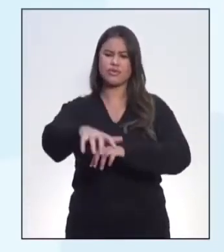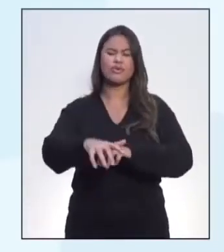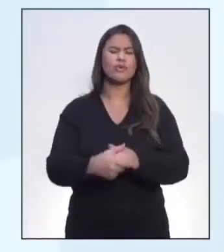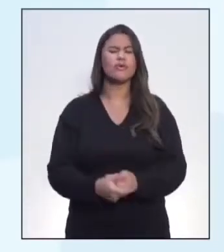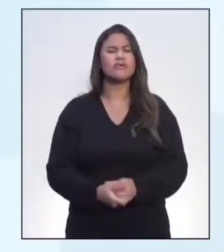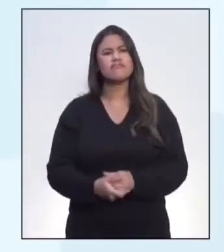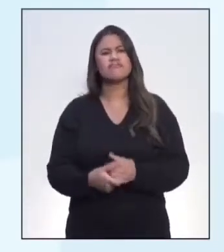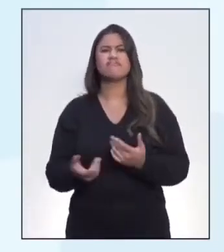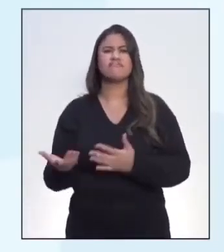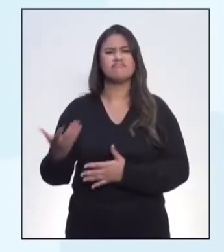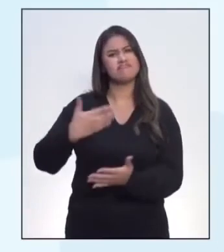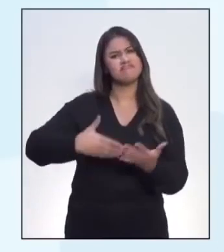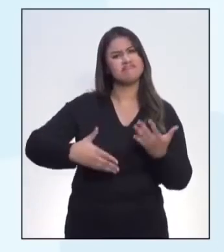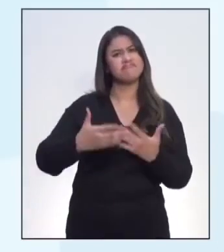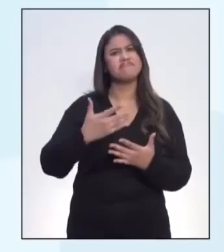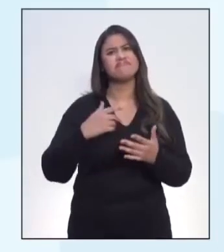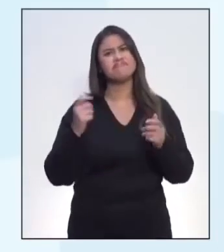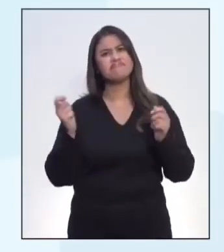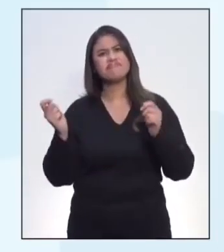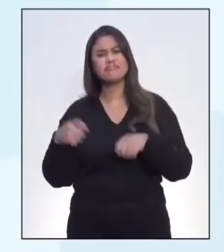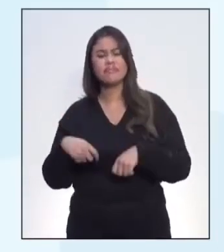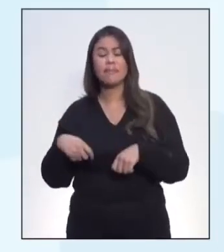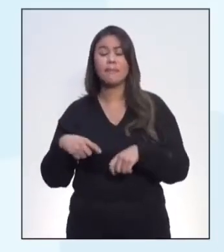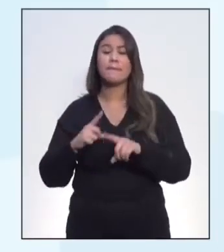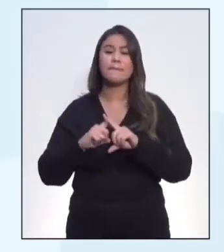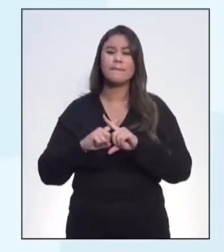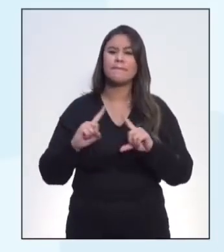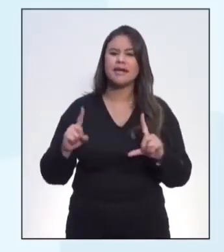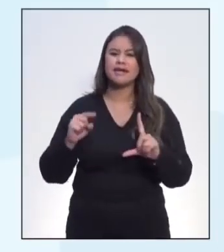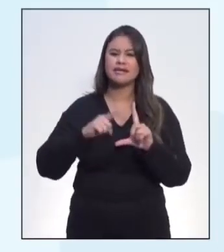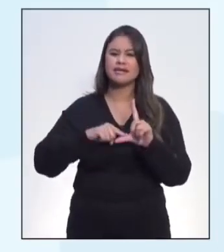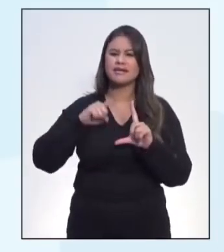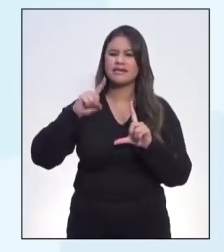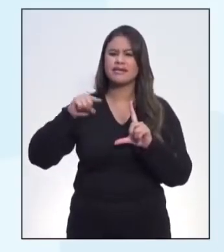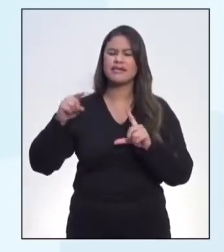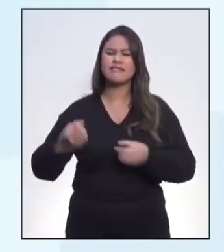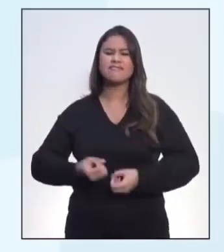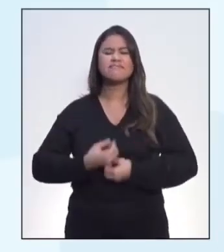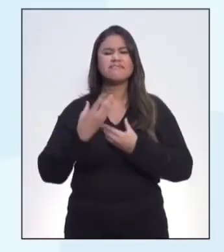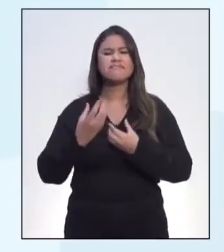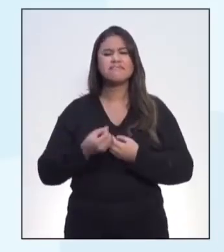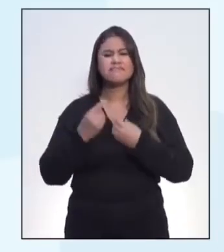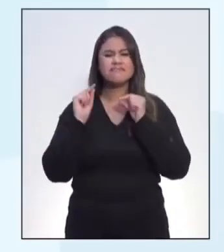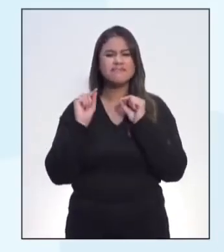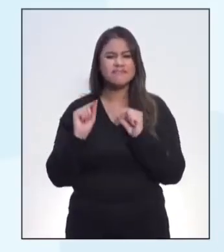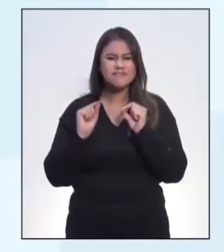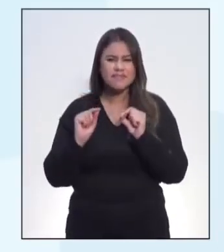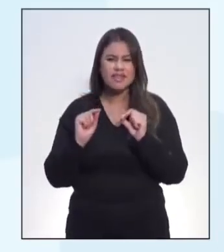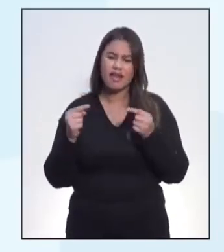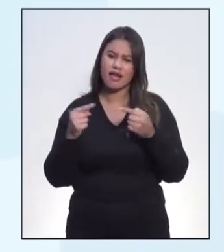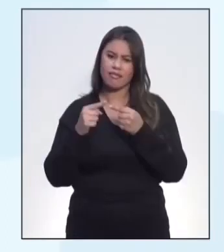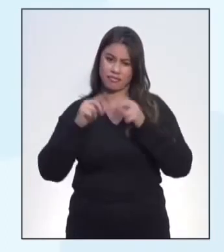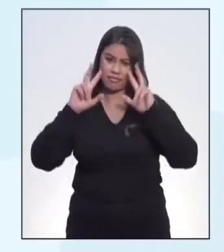com esses gráficos. Agora, o que é um infográfico, que é o foco da aula de